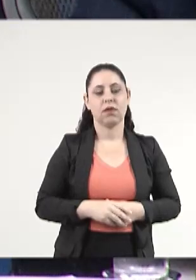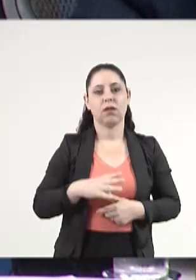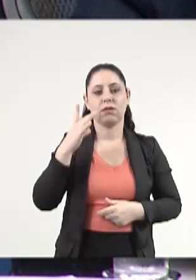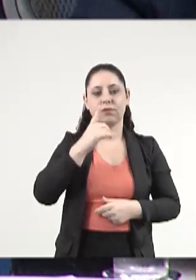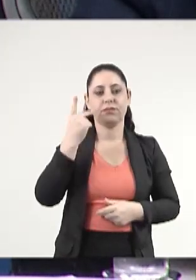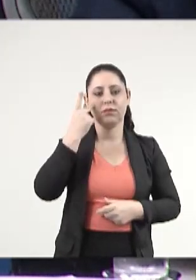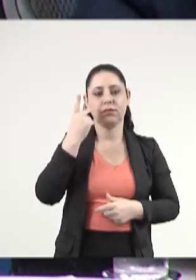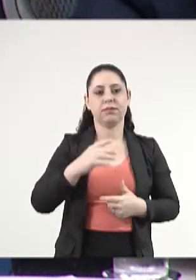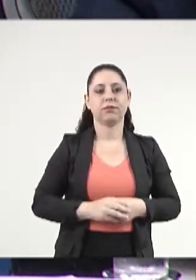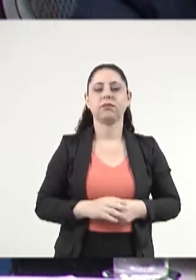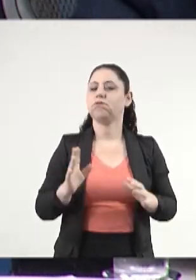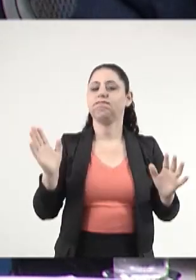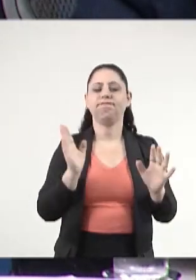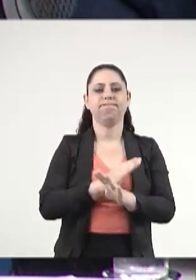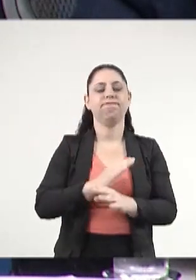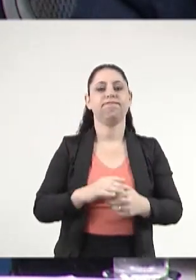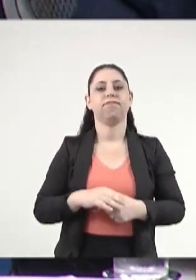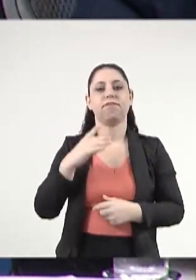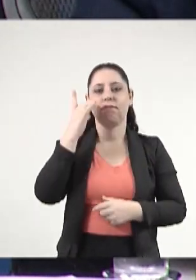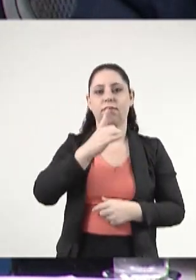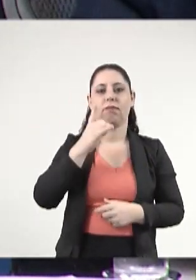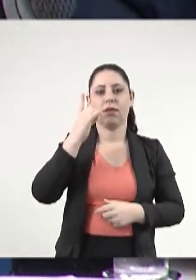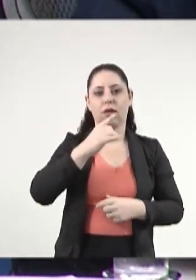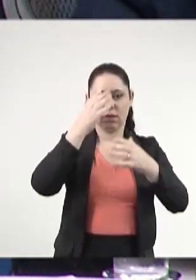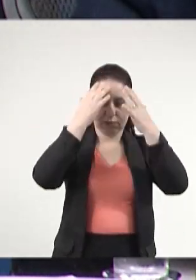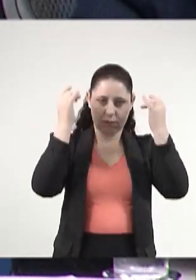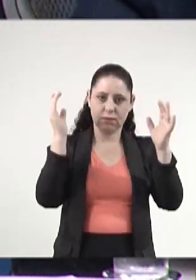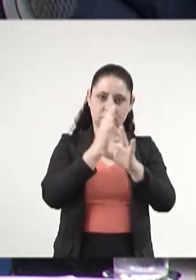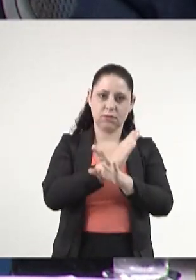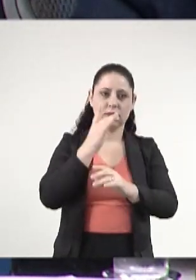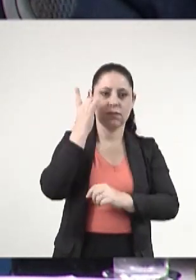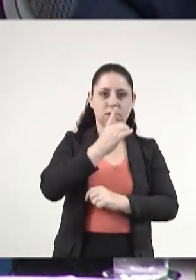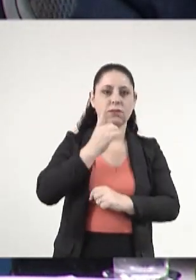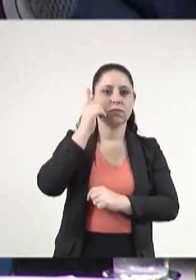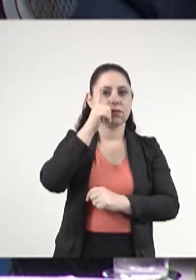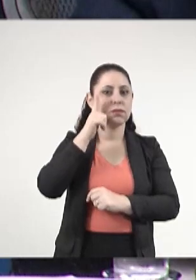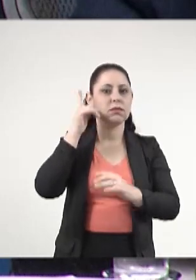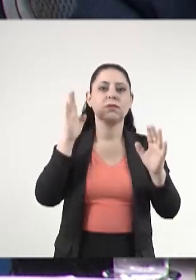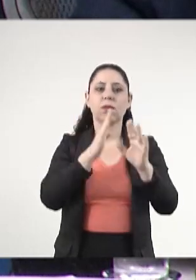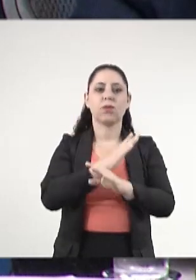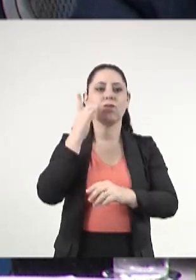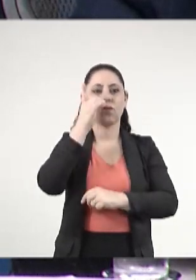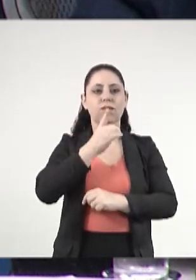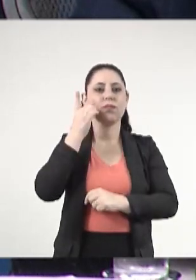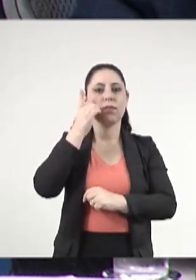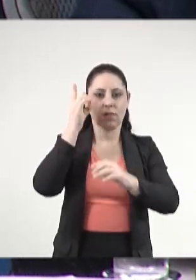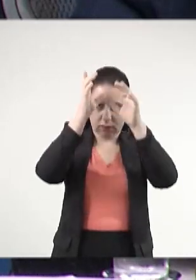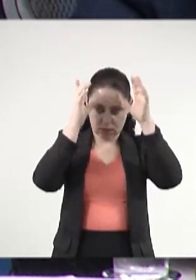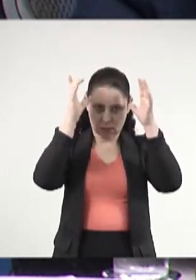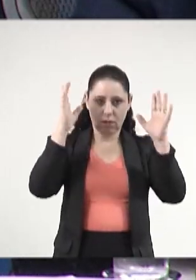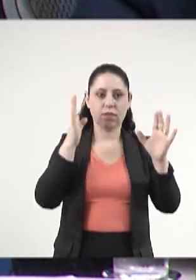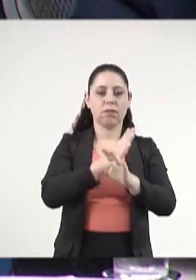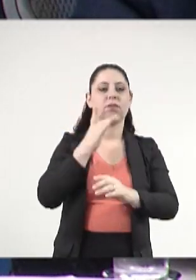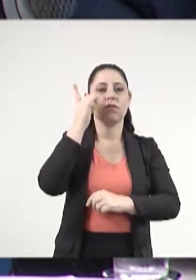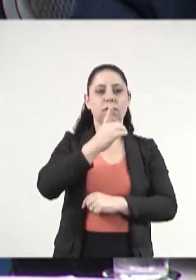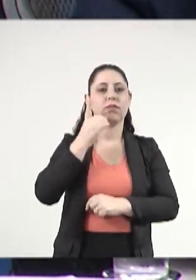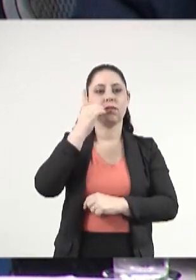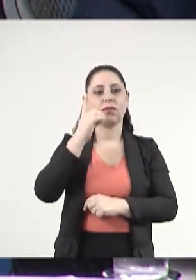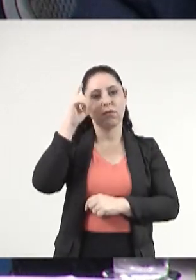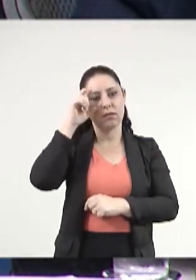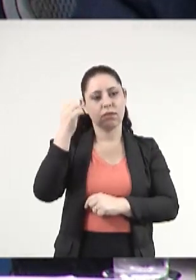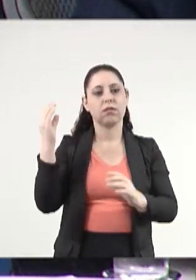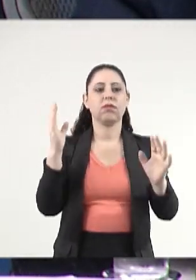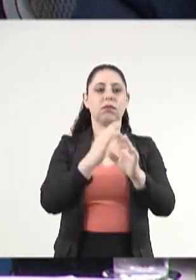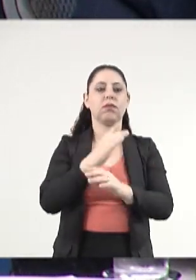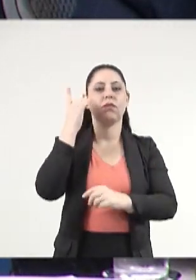Deputado Pedro Kemp, transfere. Deputado Paulo Duarte, transfere. Deputada Gleice Jane, transfere. Deputado Caravina, transfere. Deputado Pedro